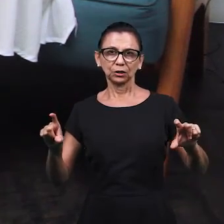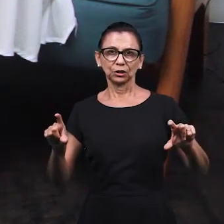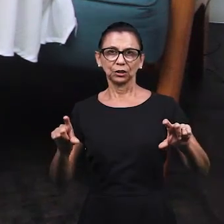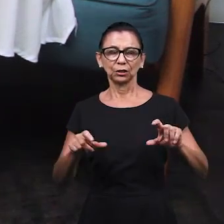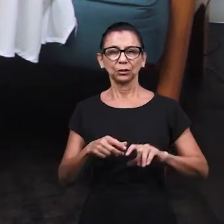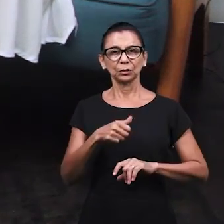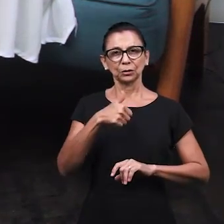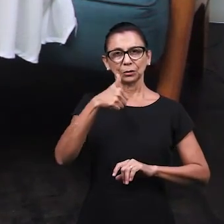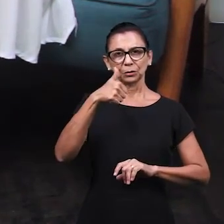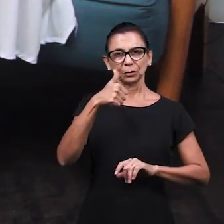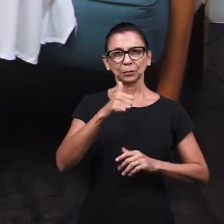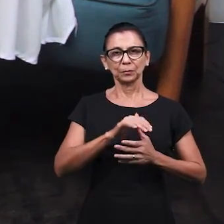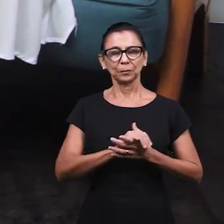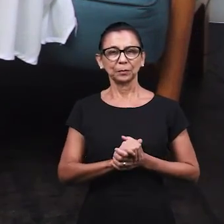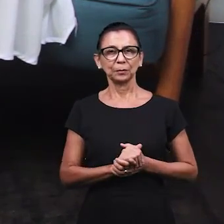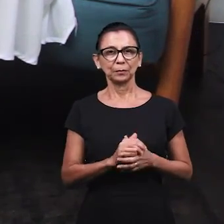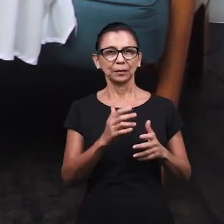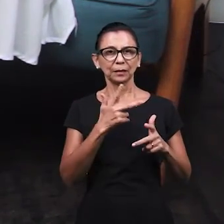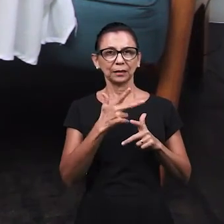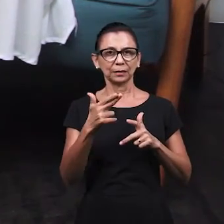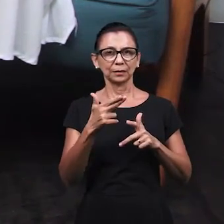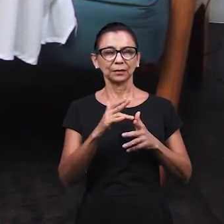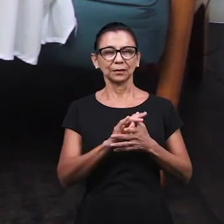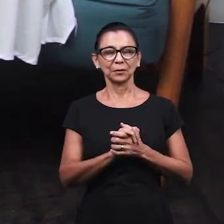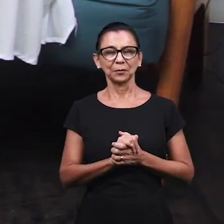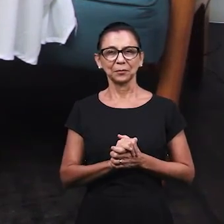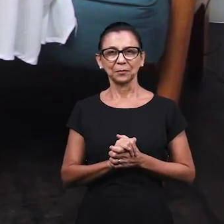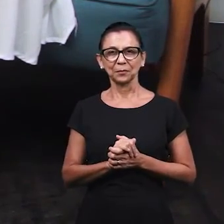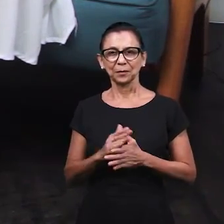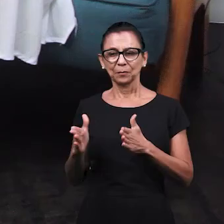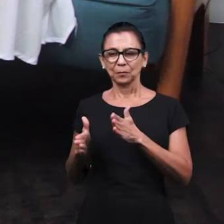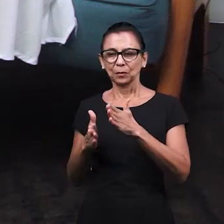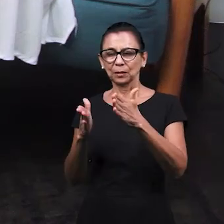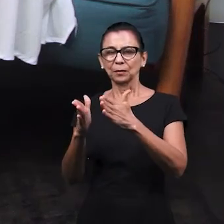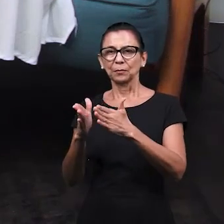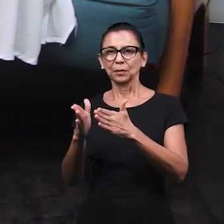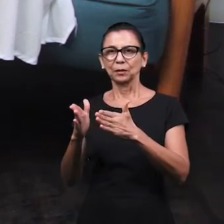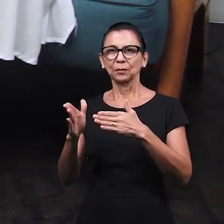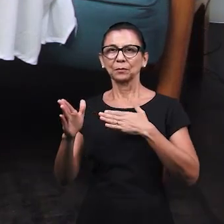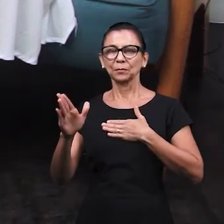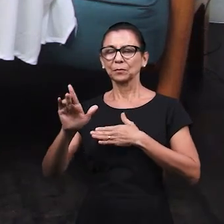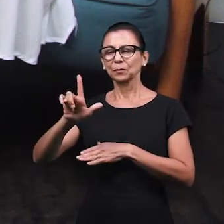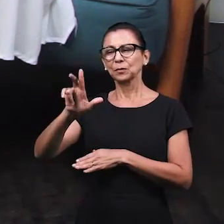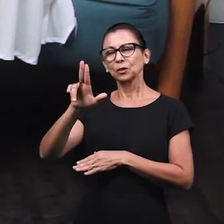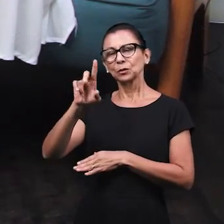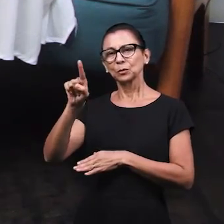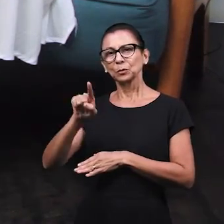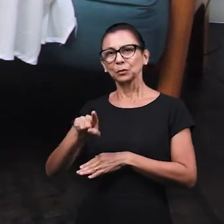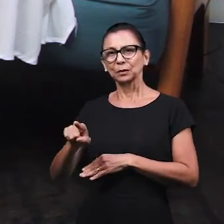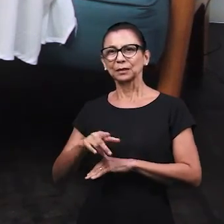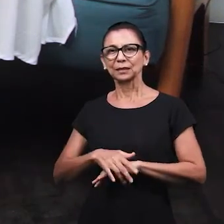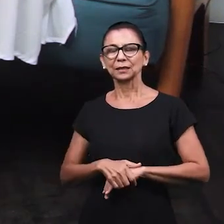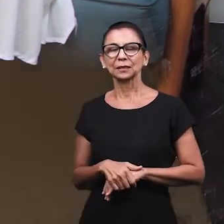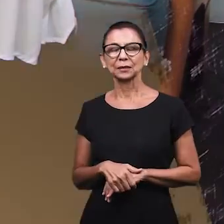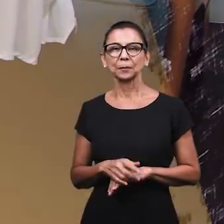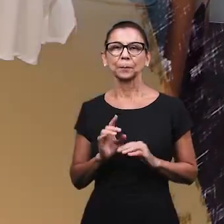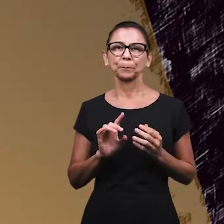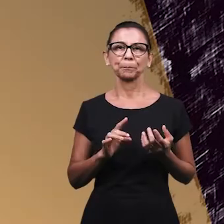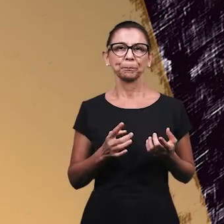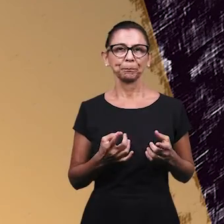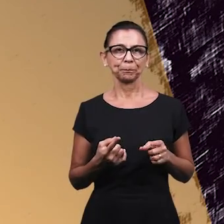um trechinho só da primeira edição do Luz para o Meu Caminho. Eu vou pedir ao Michael para colocar no ar agora para você ouvir